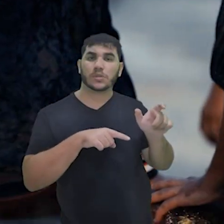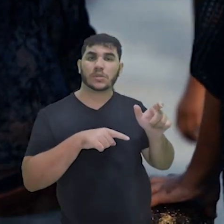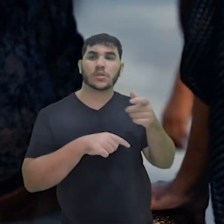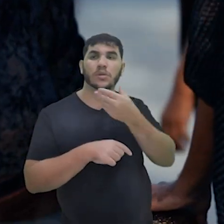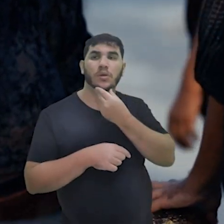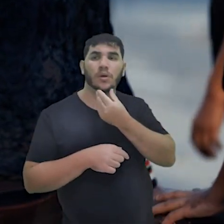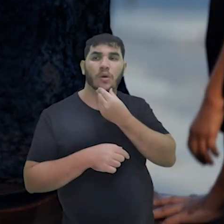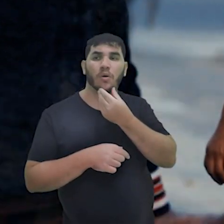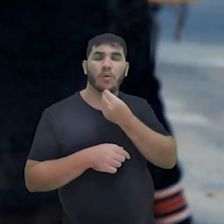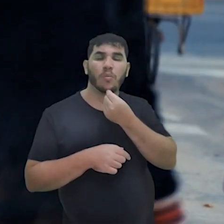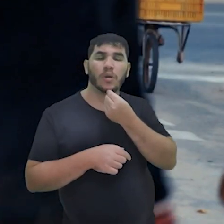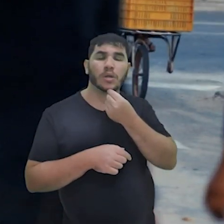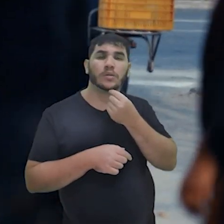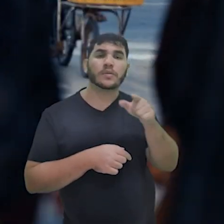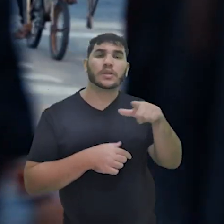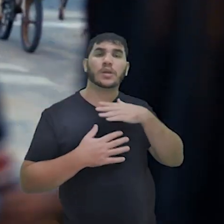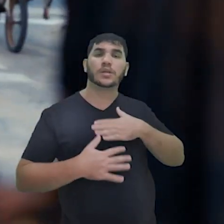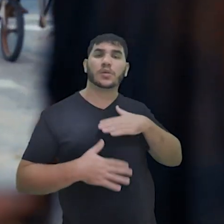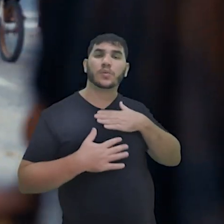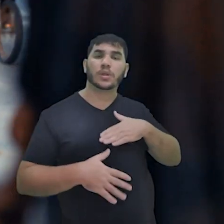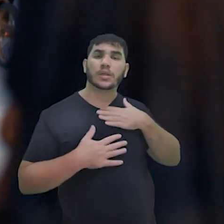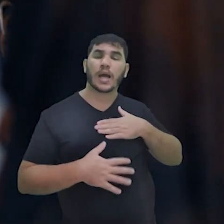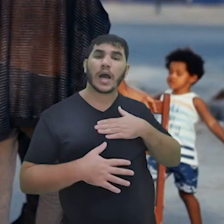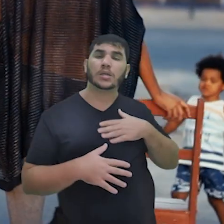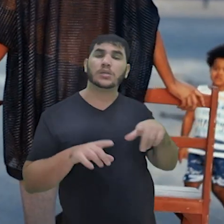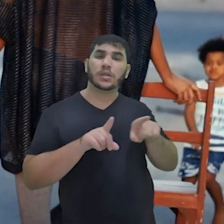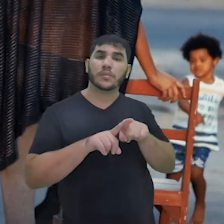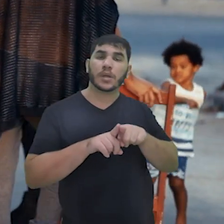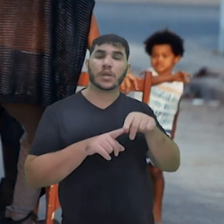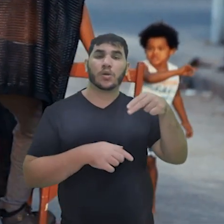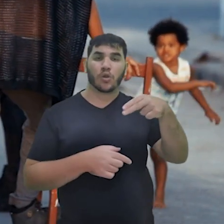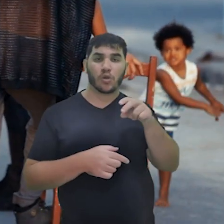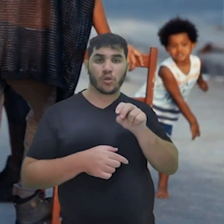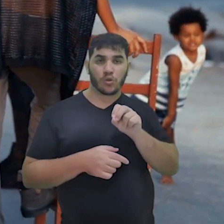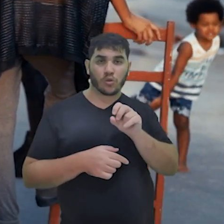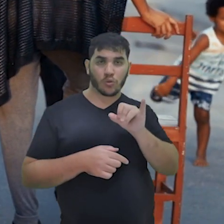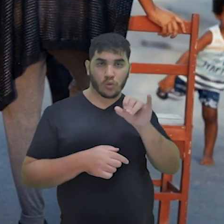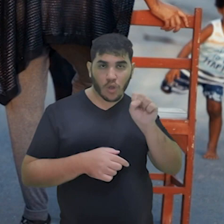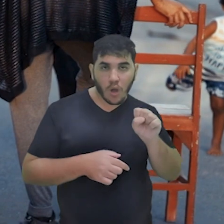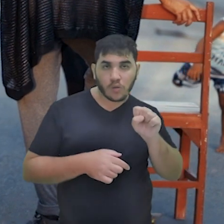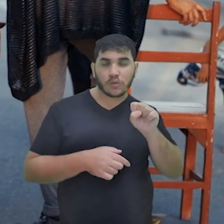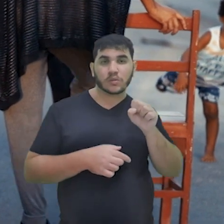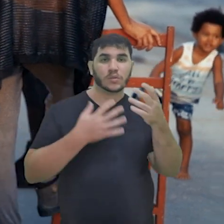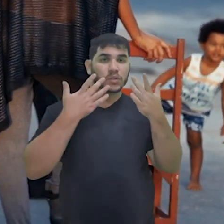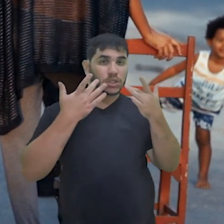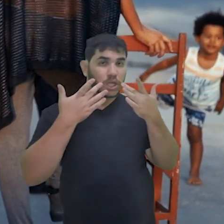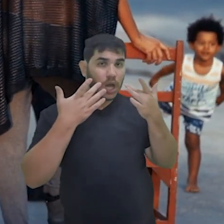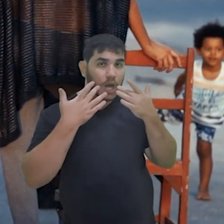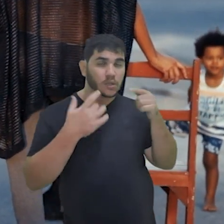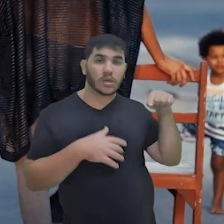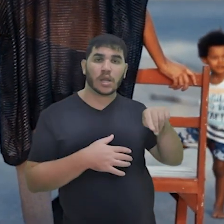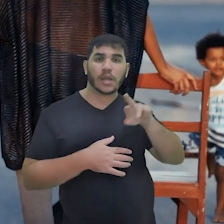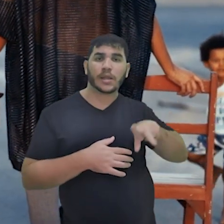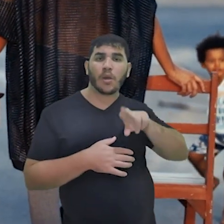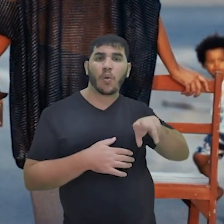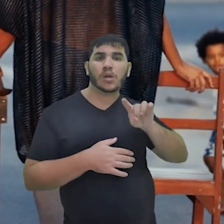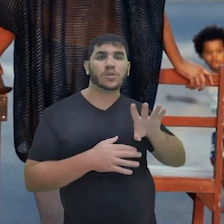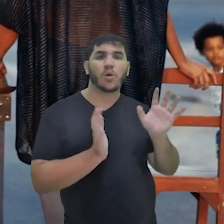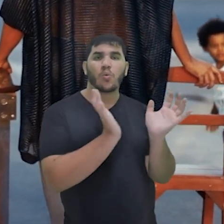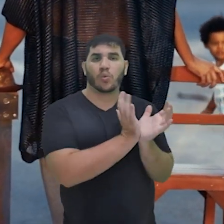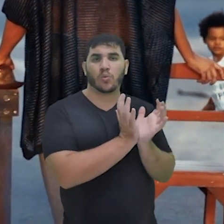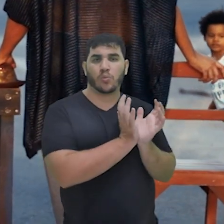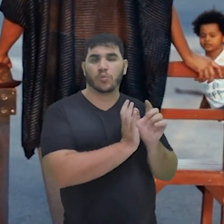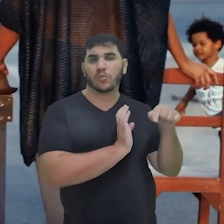para que você tivesse a tranquilidade e a serenidade de saber que o nós de teatro, ele não é somente um